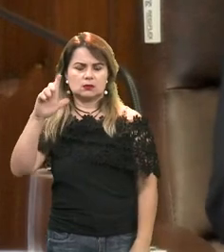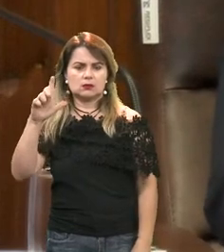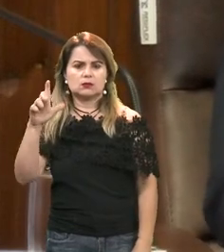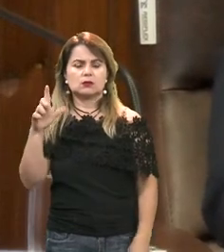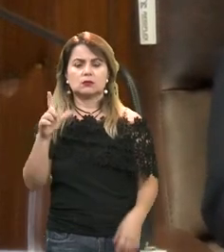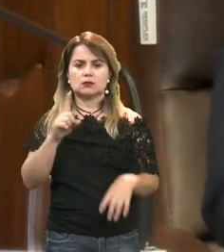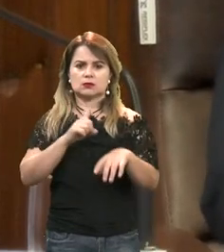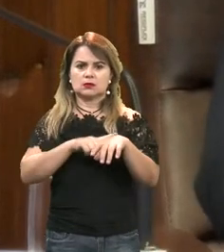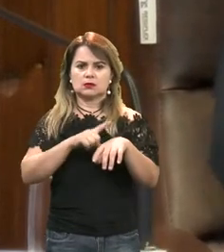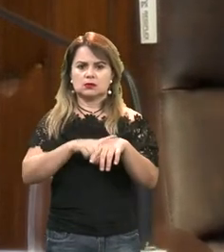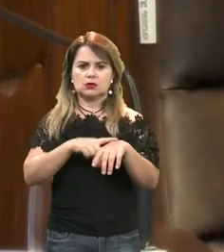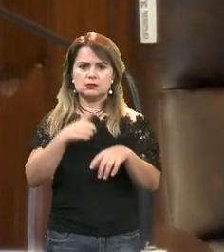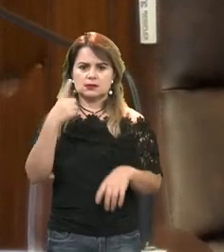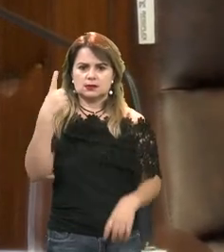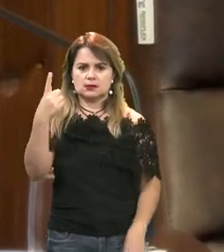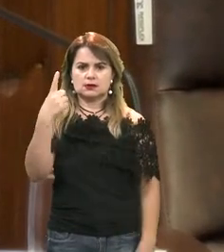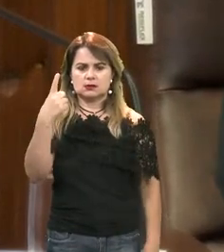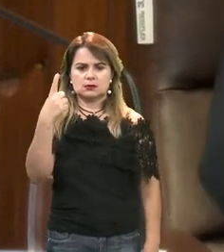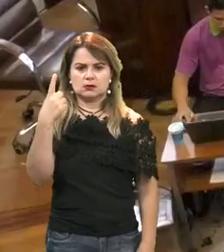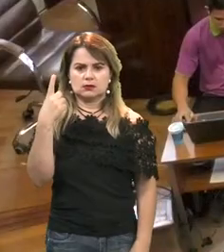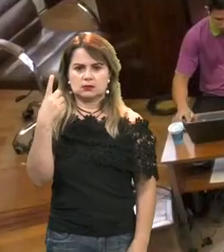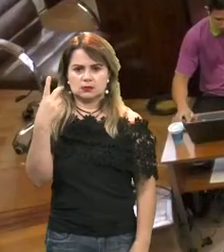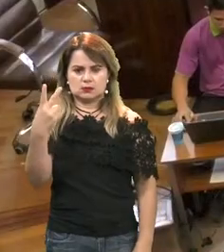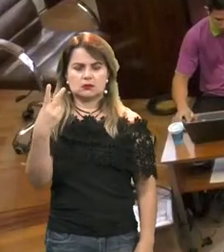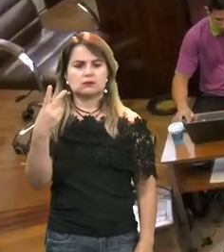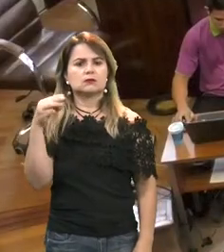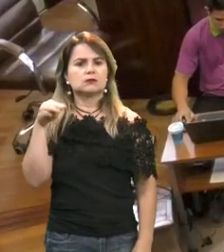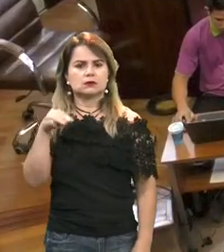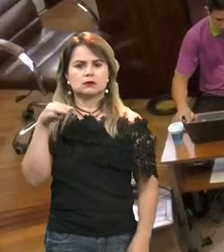Dispõe de 12 minutos.